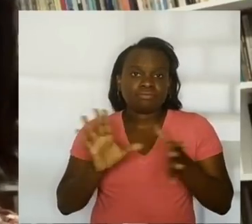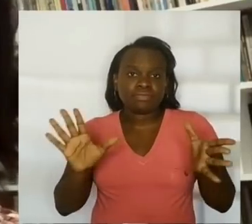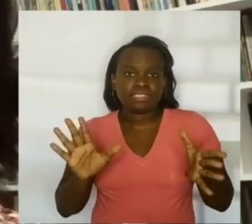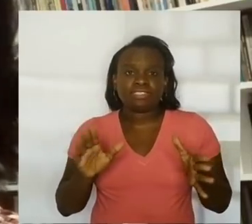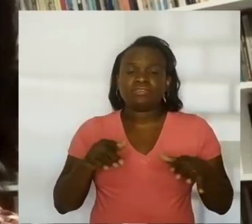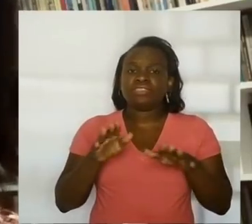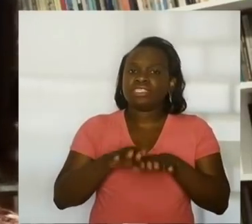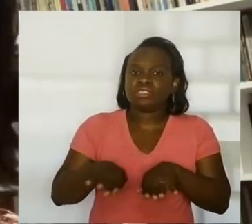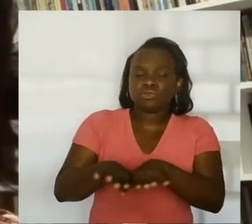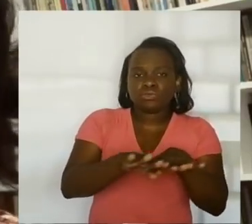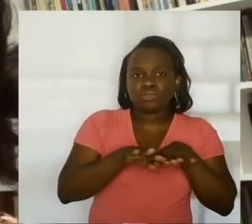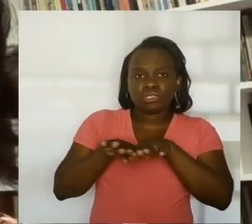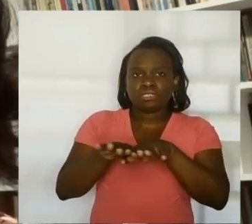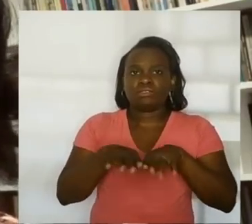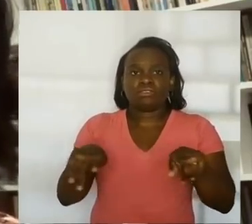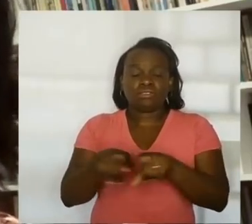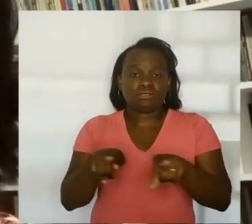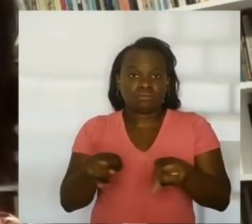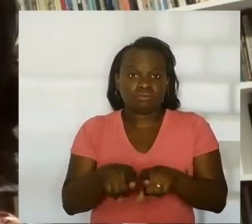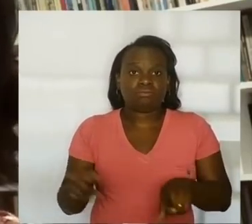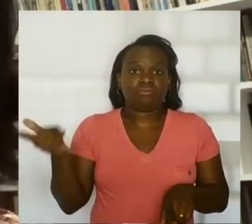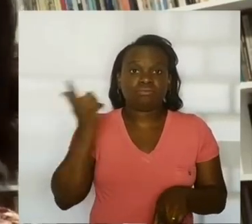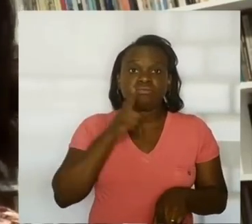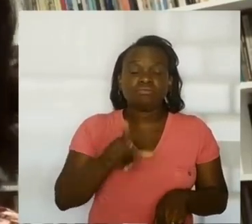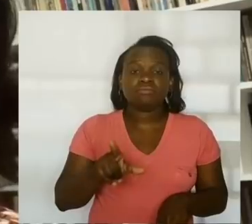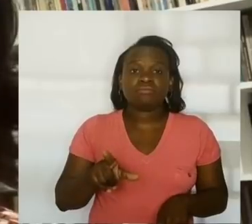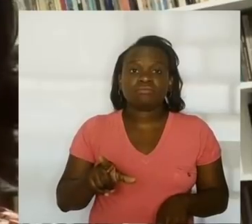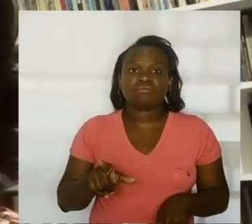livre, mais igualitário e que tenha